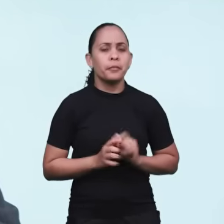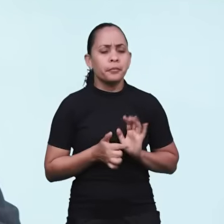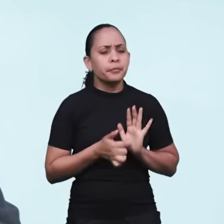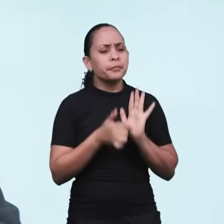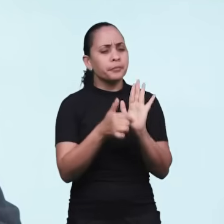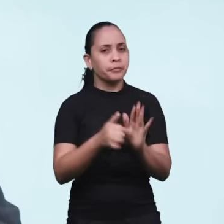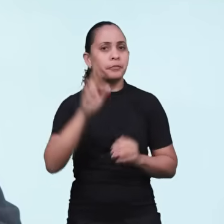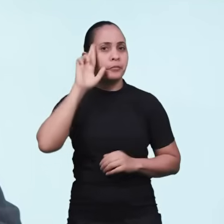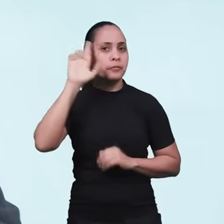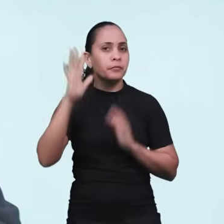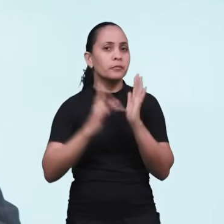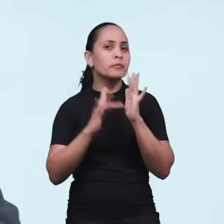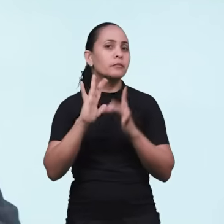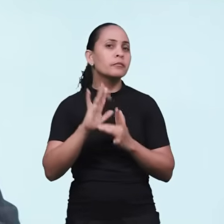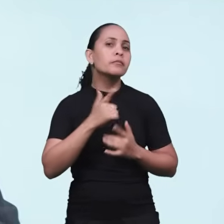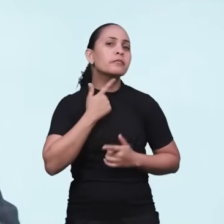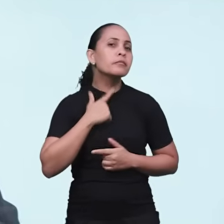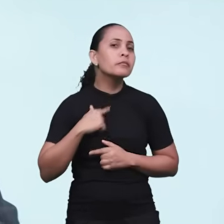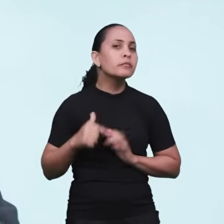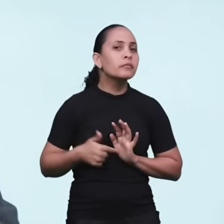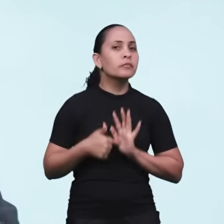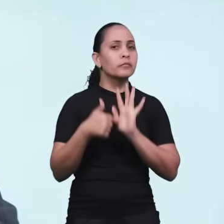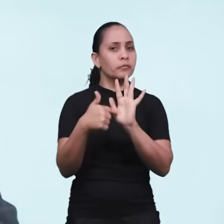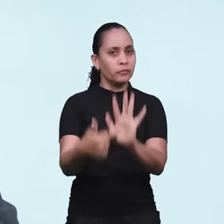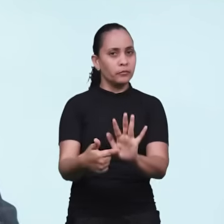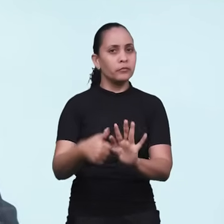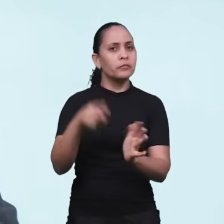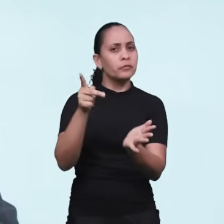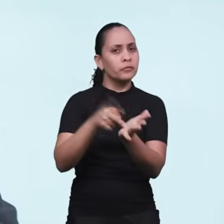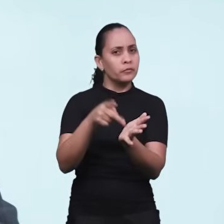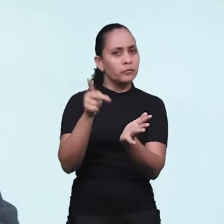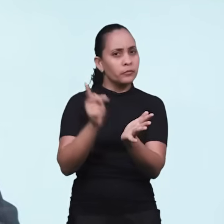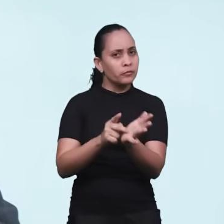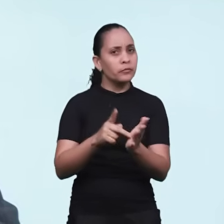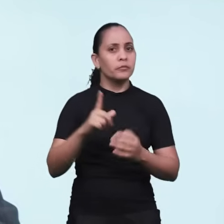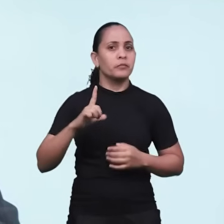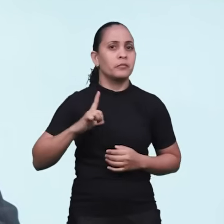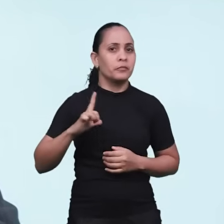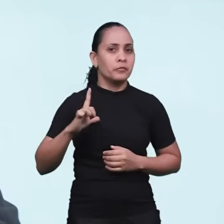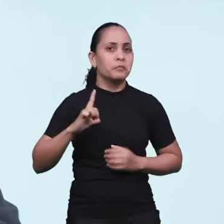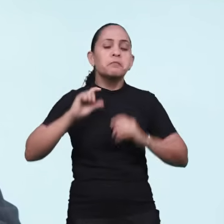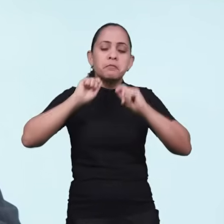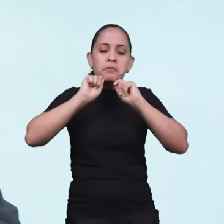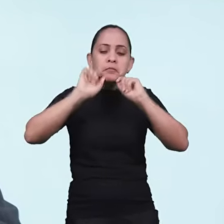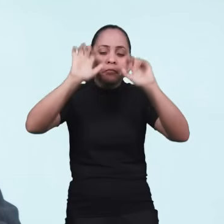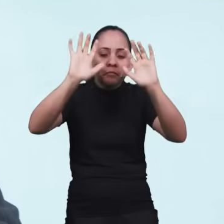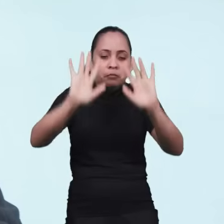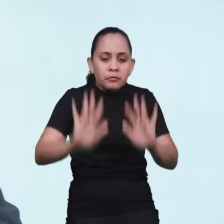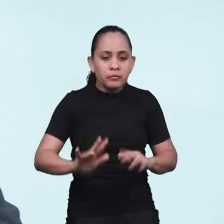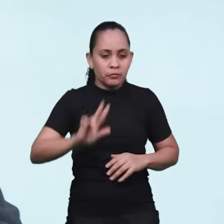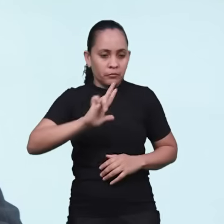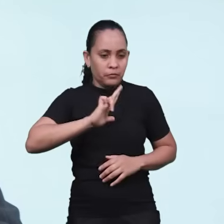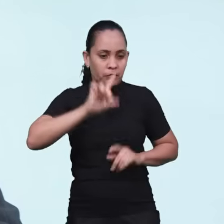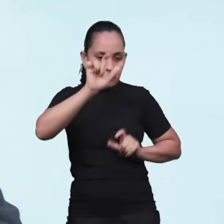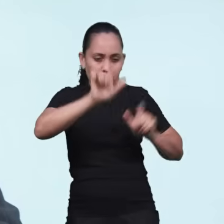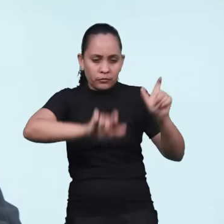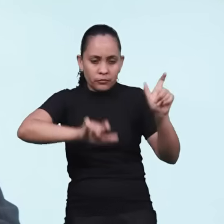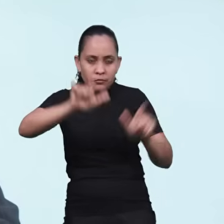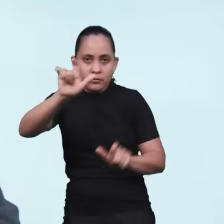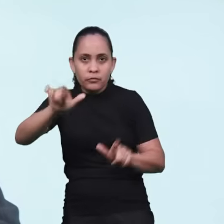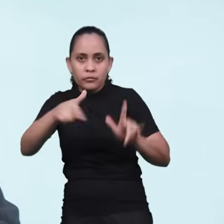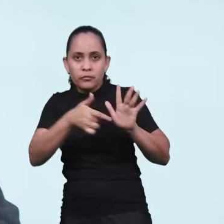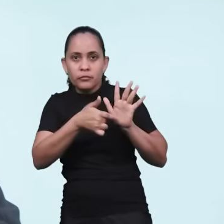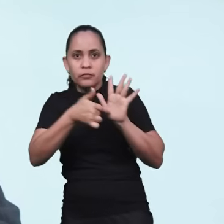luz, o Senhor Jesus deseja mostrar que o cristão verdadeiro contém virtudes